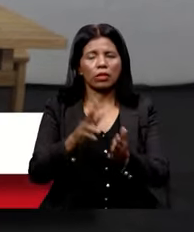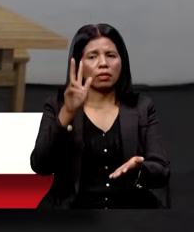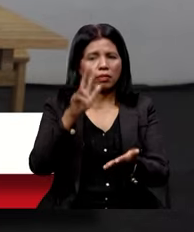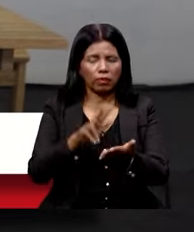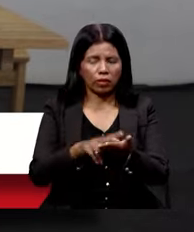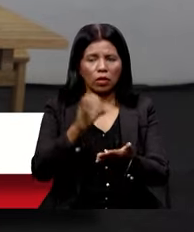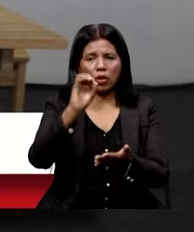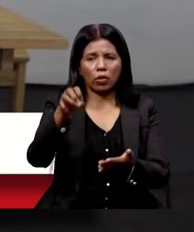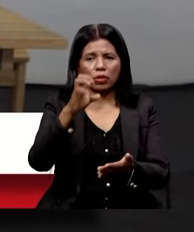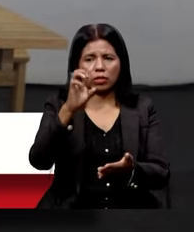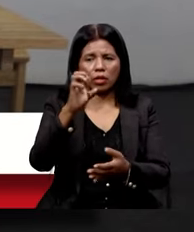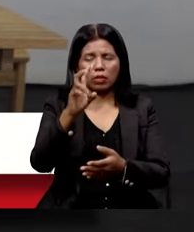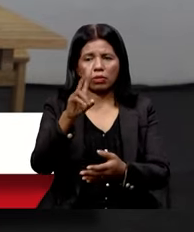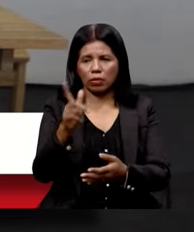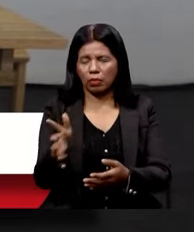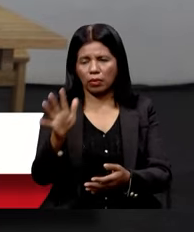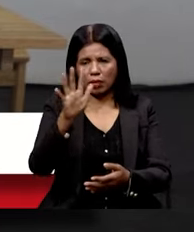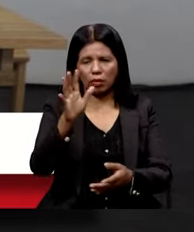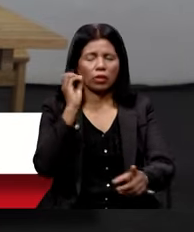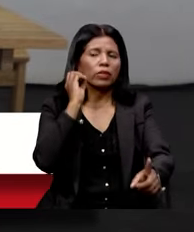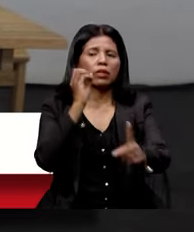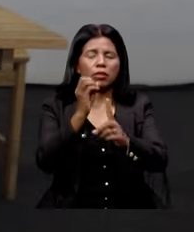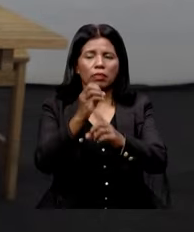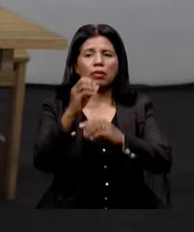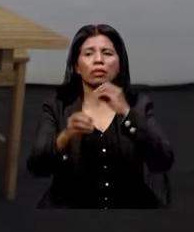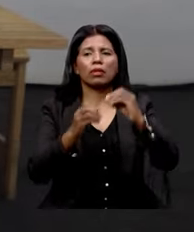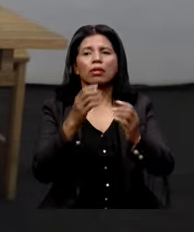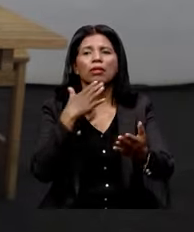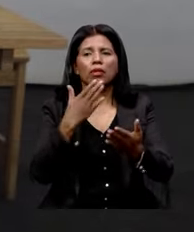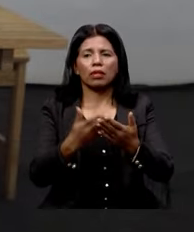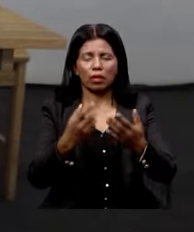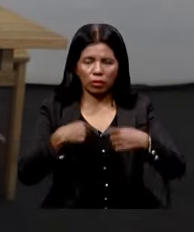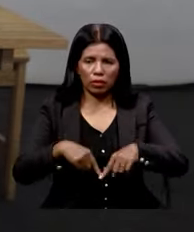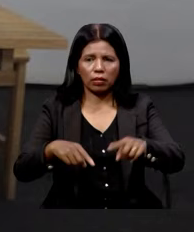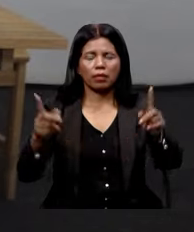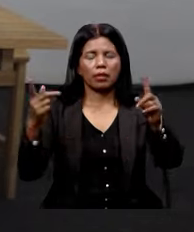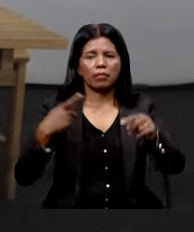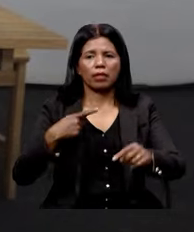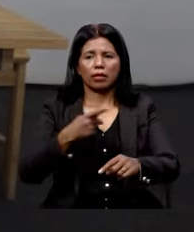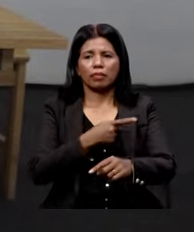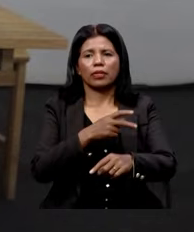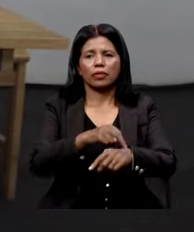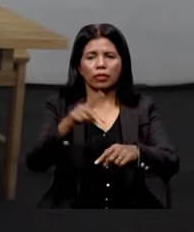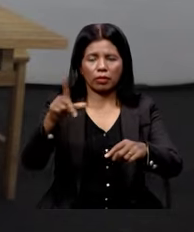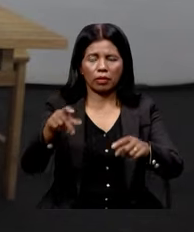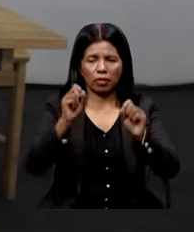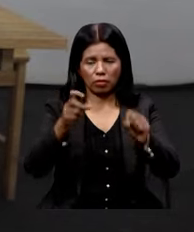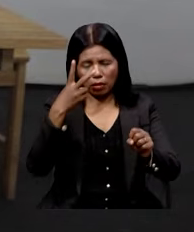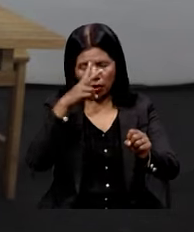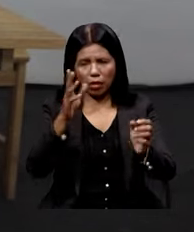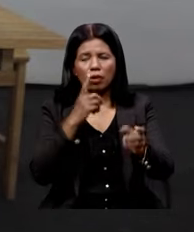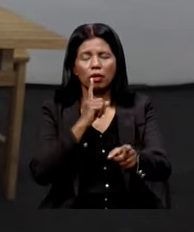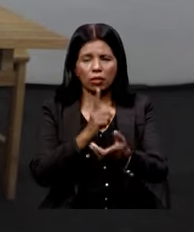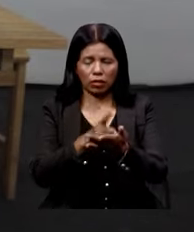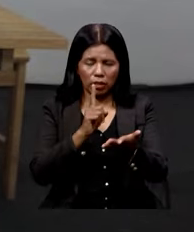geral do Estado 2025, o objetivo que ataque de aclio a tu haruca fila fale para o Parlamento Nacional, a tu haré de dia discutir